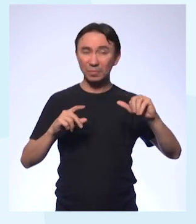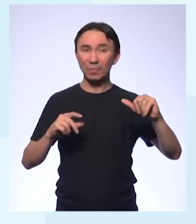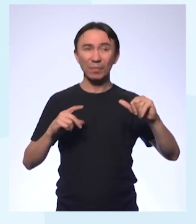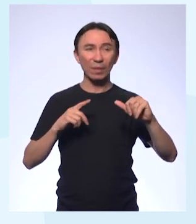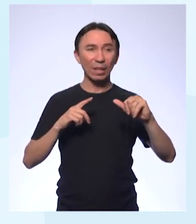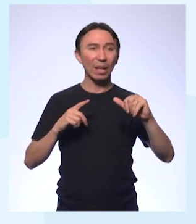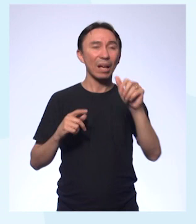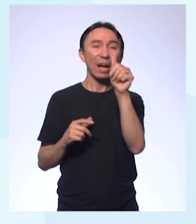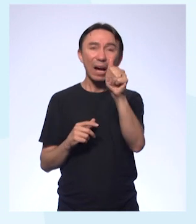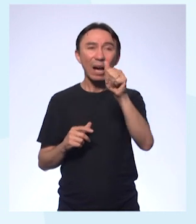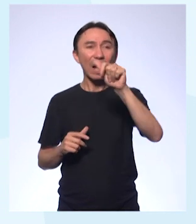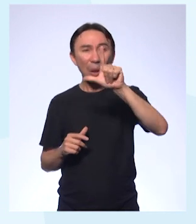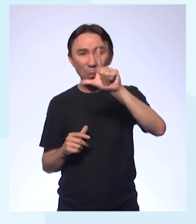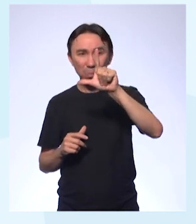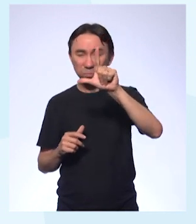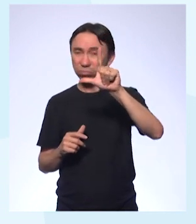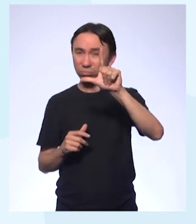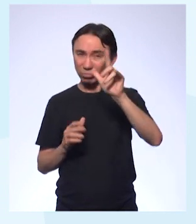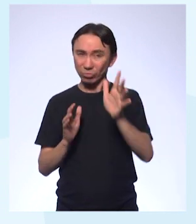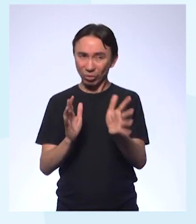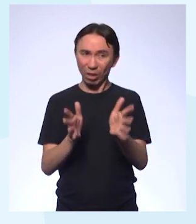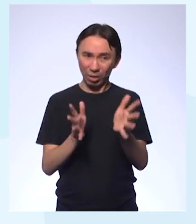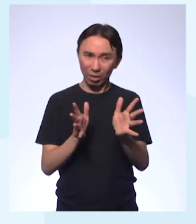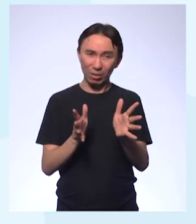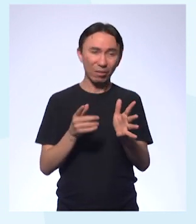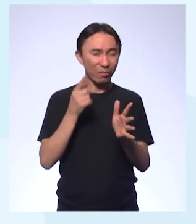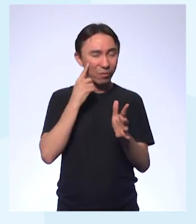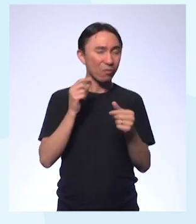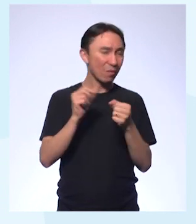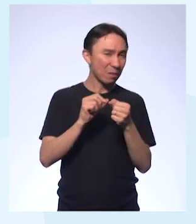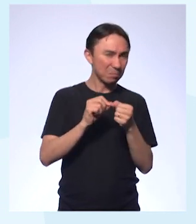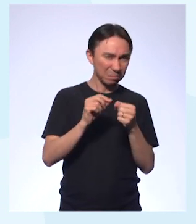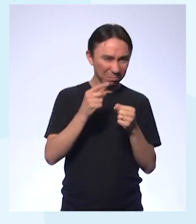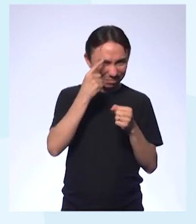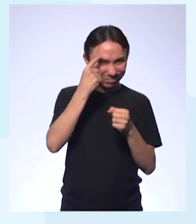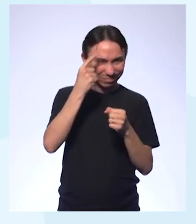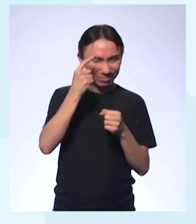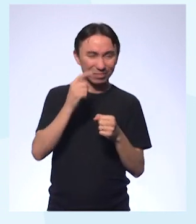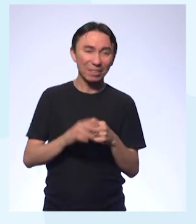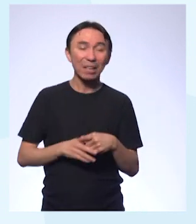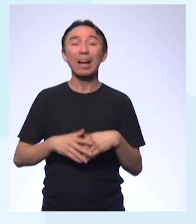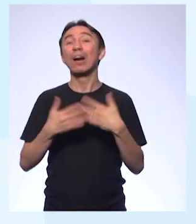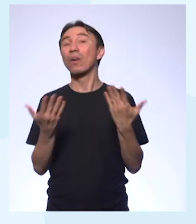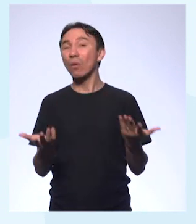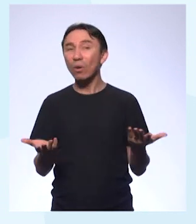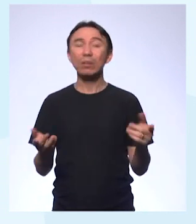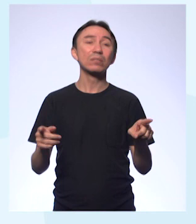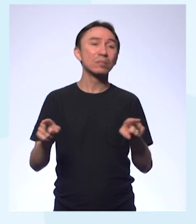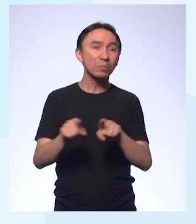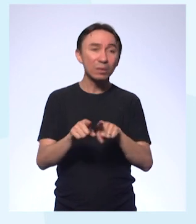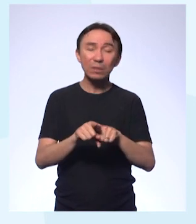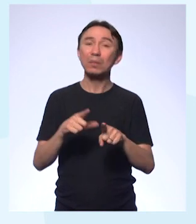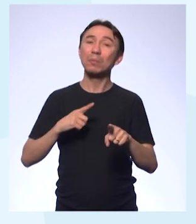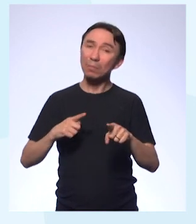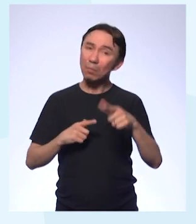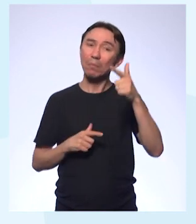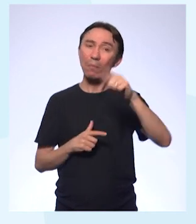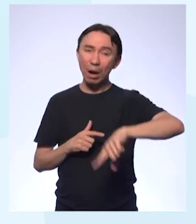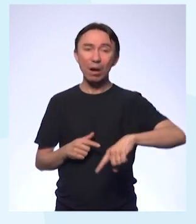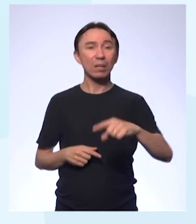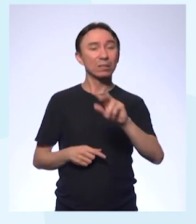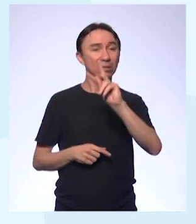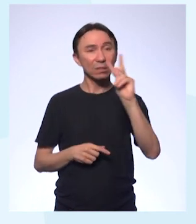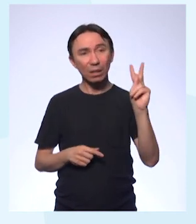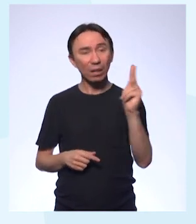colóide carregado positivamente, que vai formar lá a floculação, coagulação, lembra? E eu vou ter mais H aqui formado nesse processo. Então,